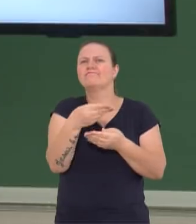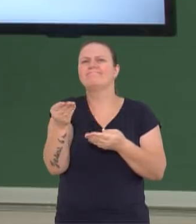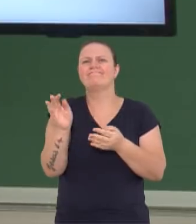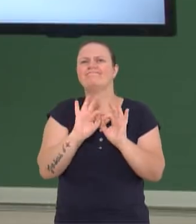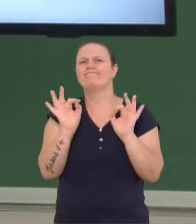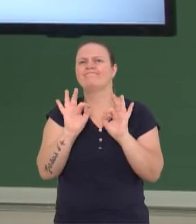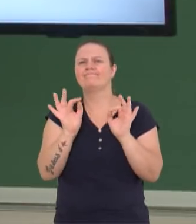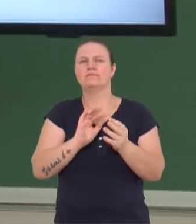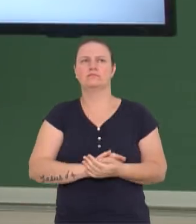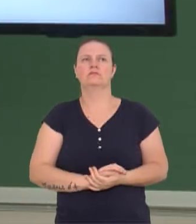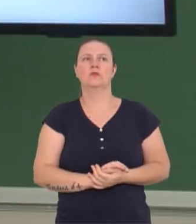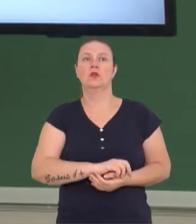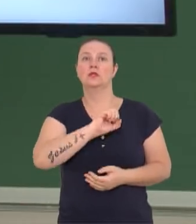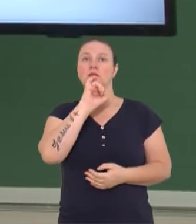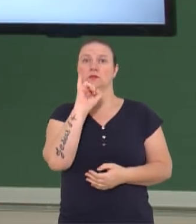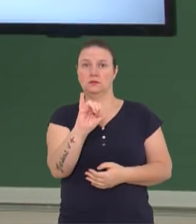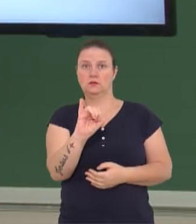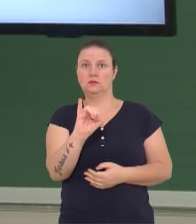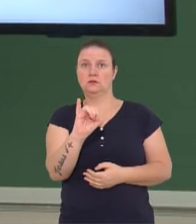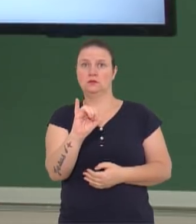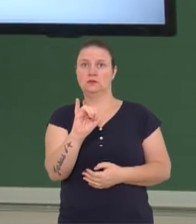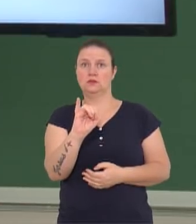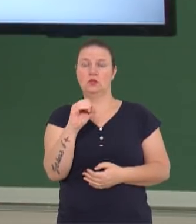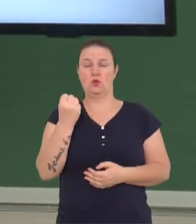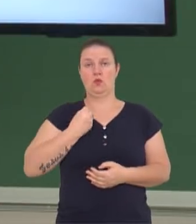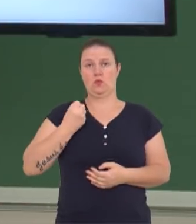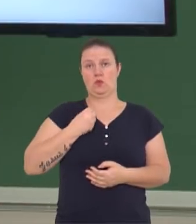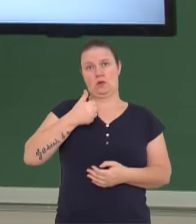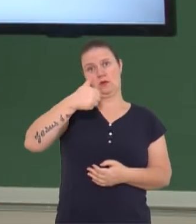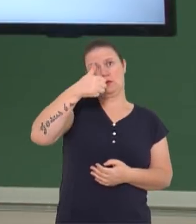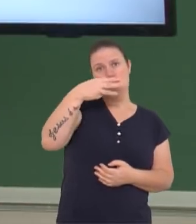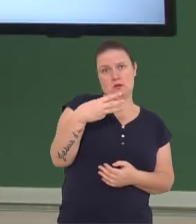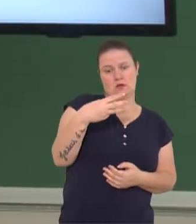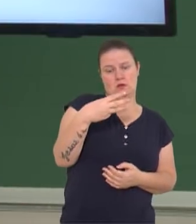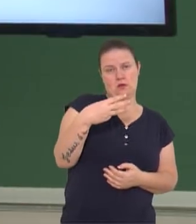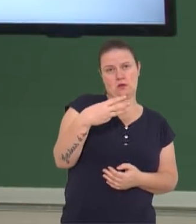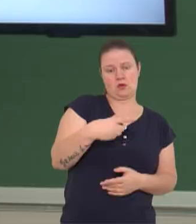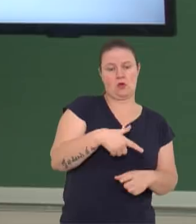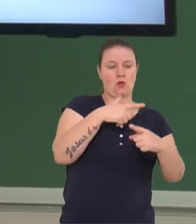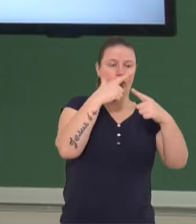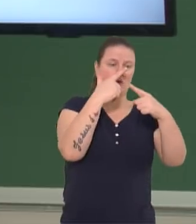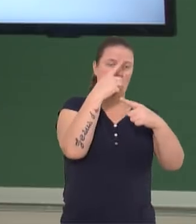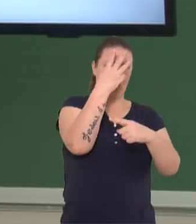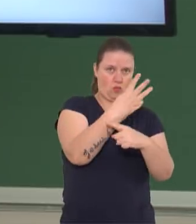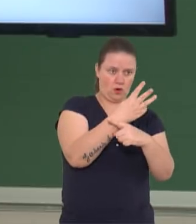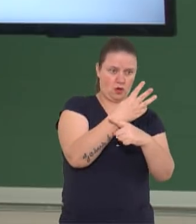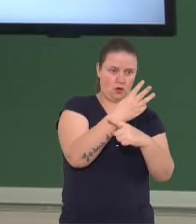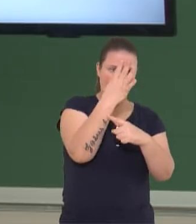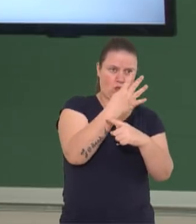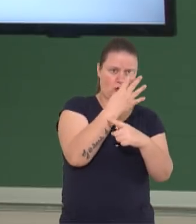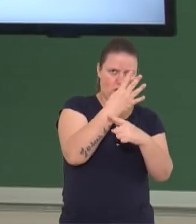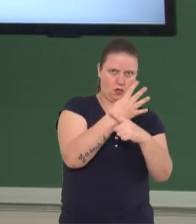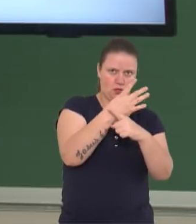Se cada andar vale 13, então é 4 vezes 13. 4 vezes 13 também